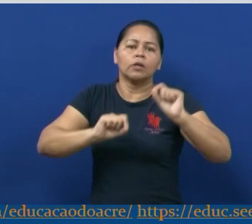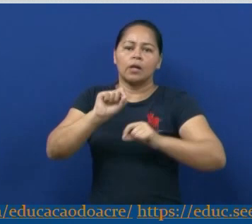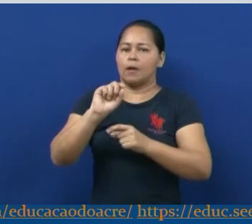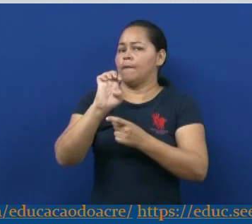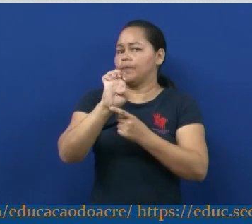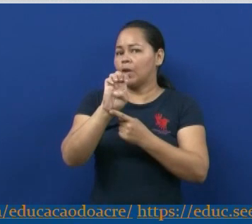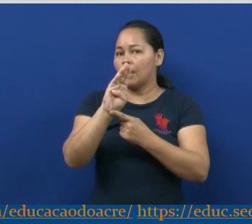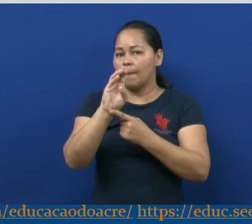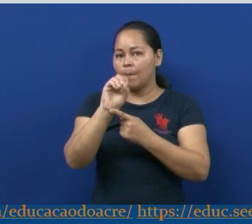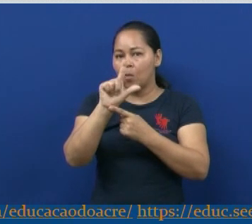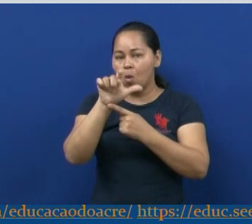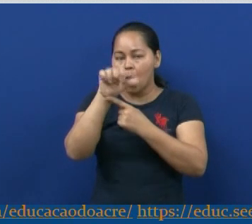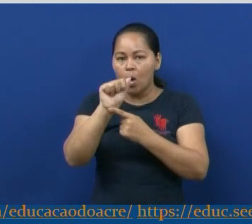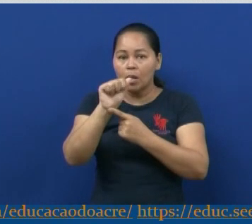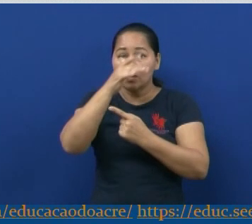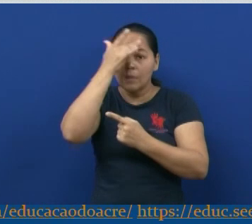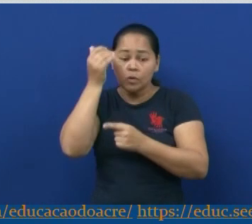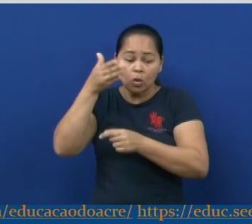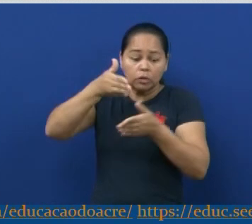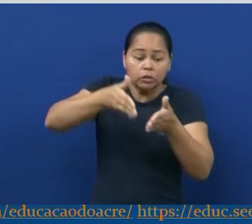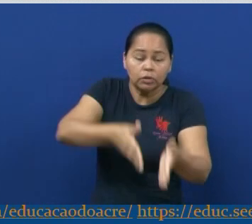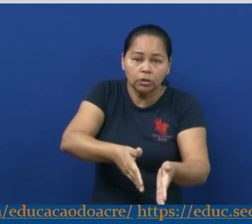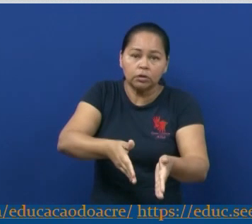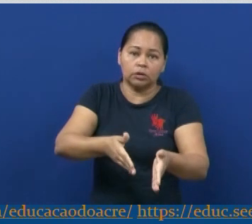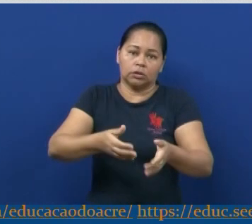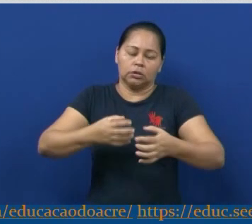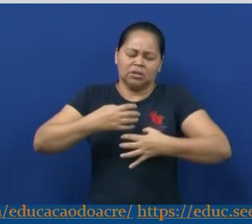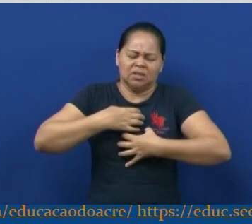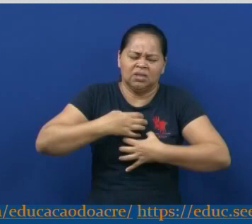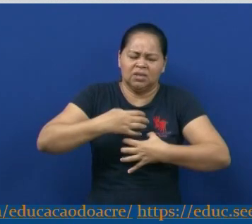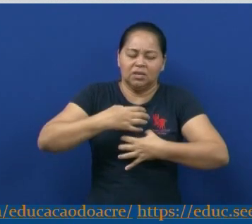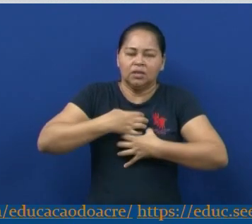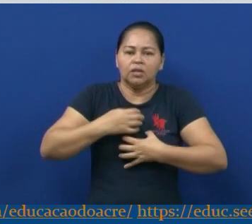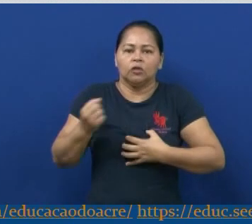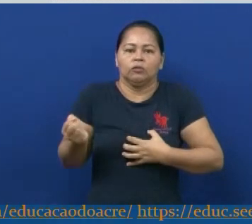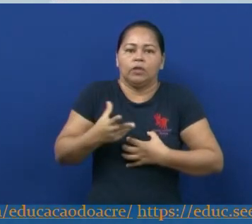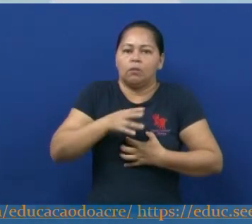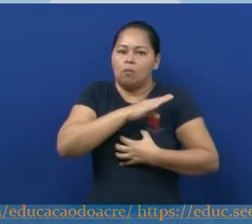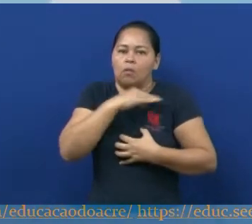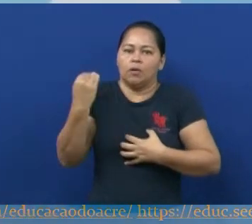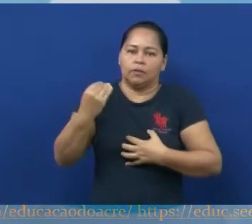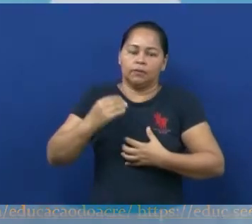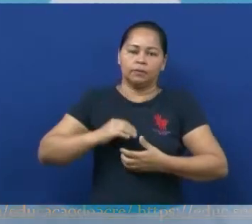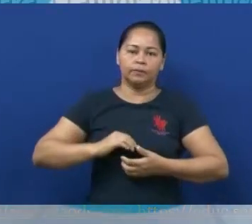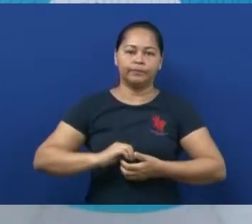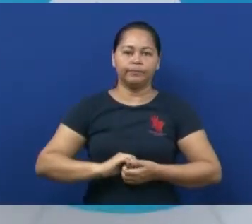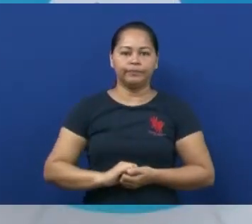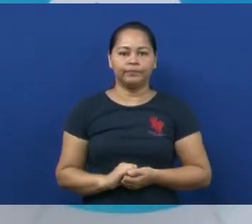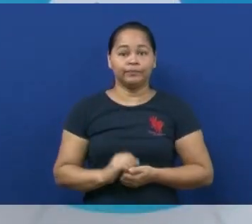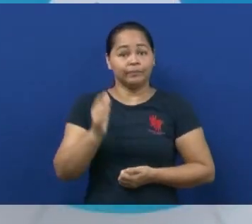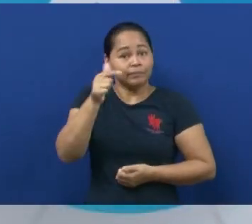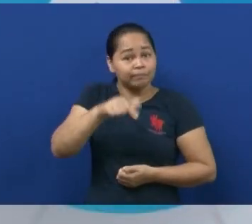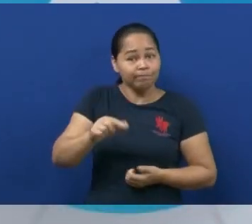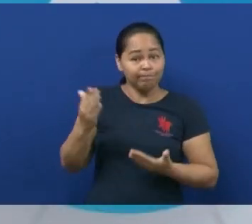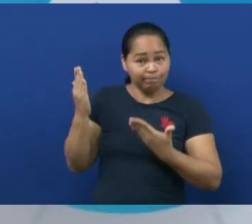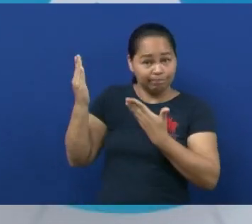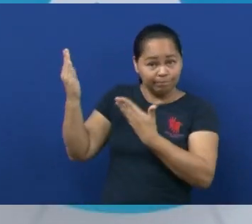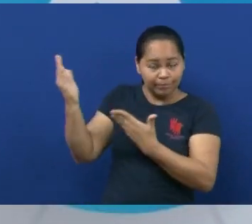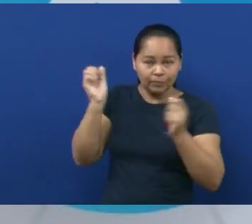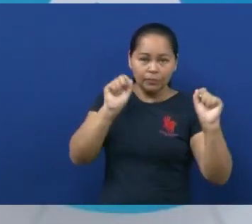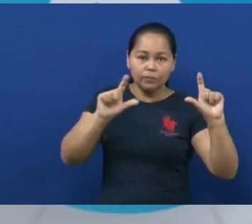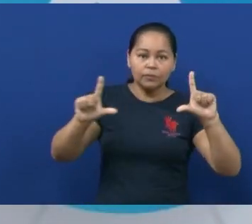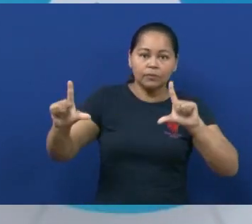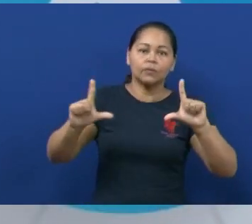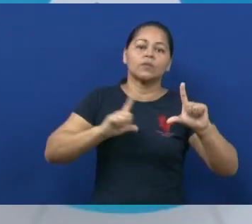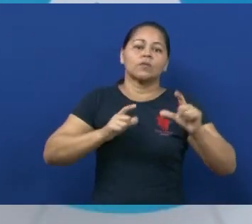ebola quando um paciente chega à cidade de Lagos com sintomas do vírus mortal. No próximo slide,